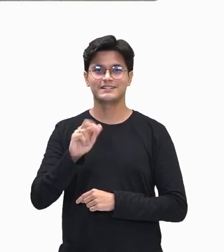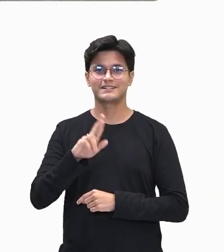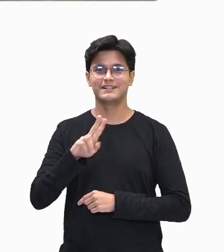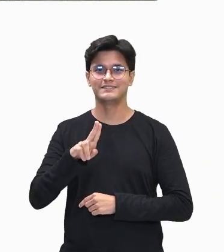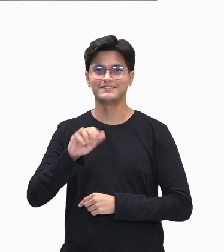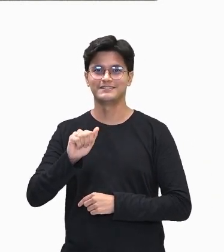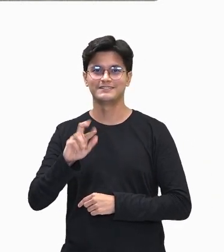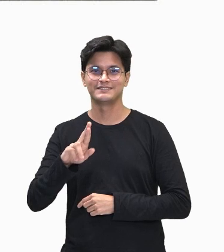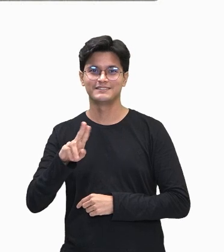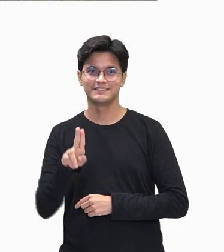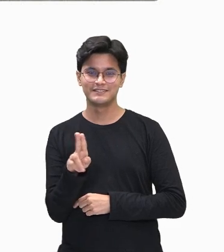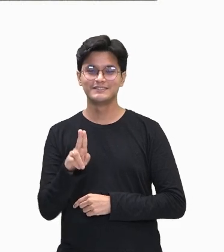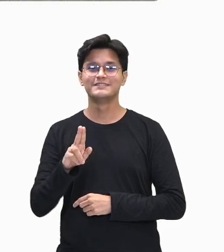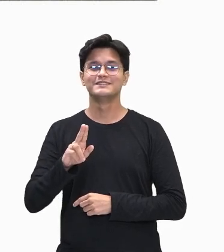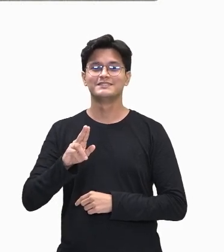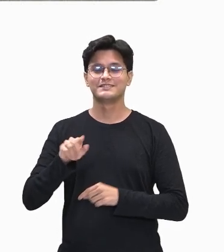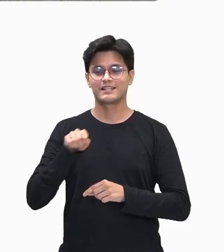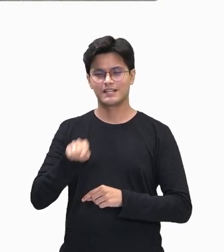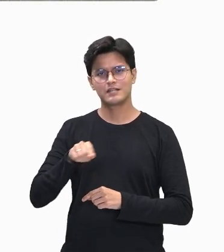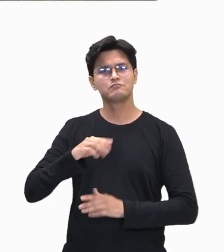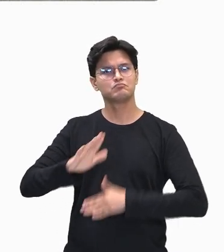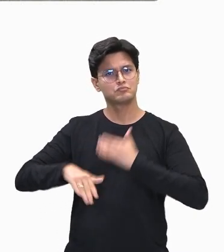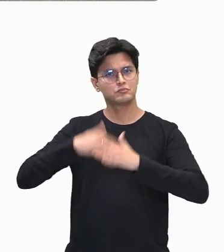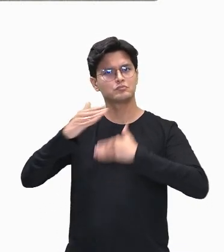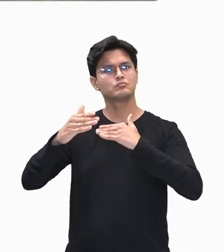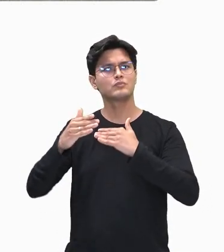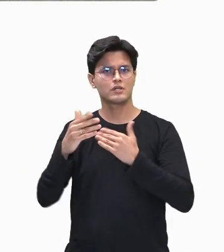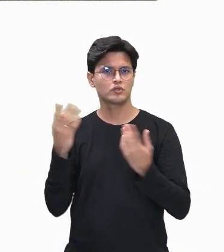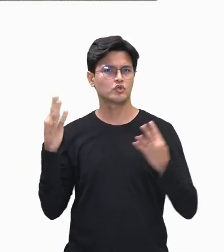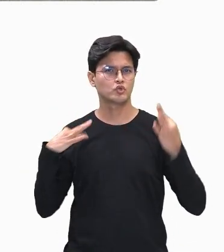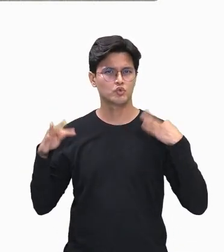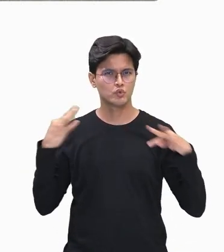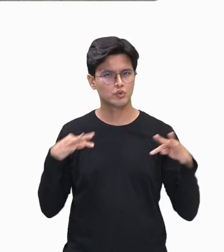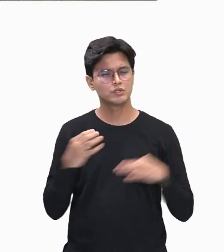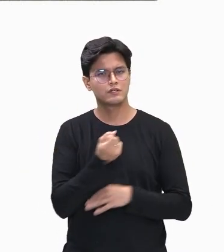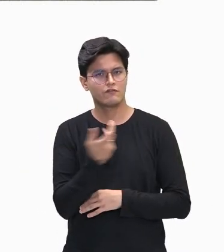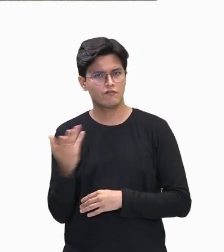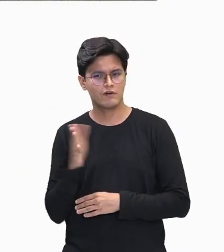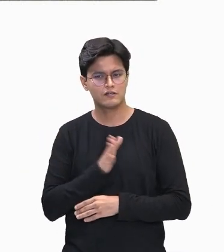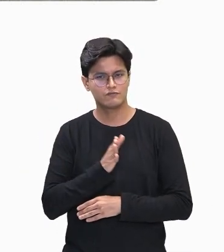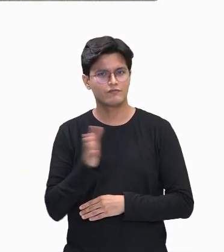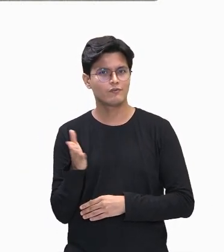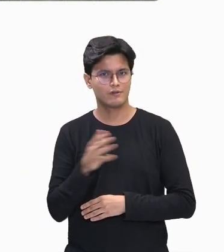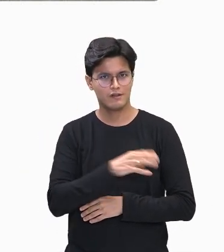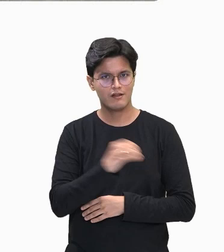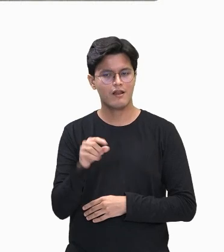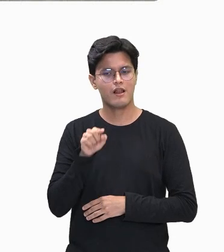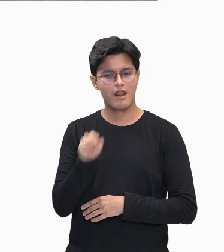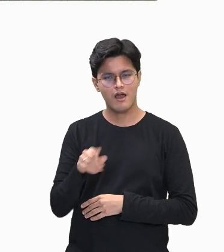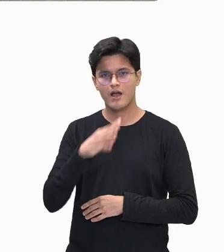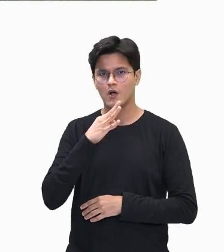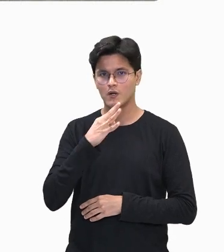desenvolvidas, né, onde muitas pessoas, muitos turistas vão para Caruaru para conhecer